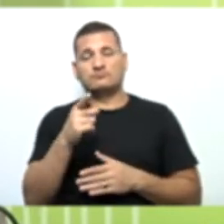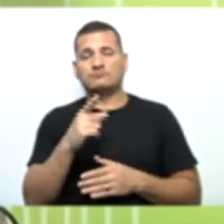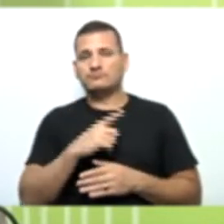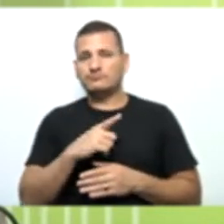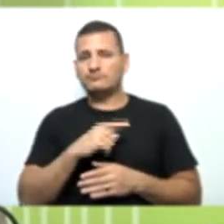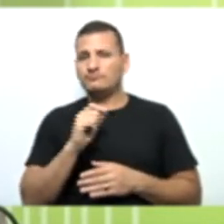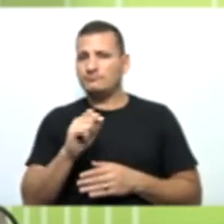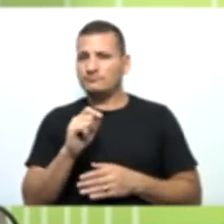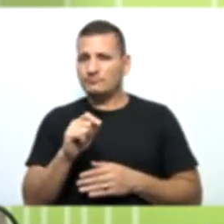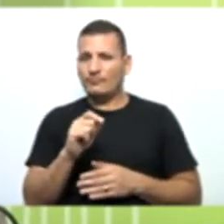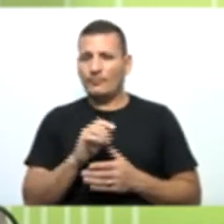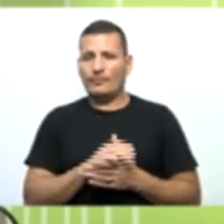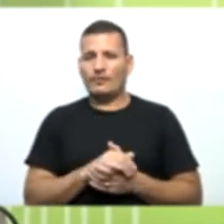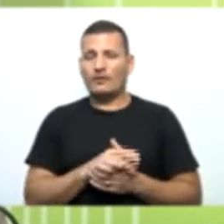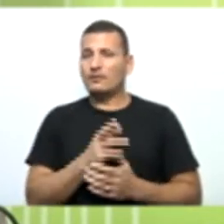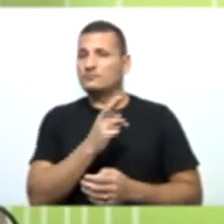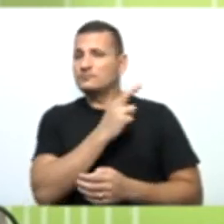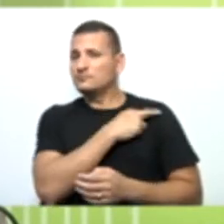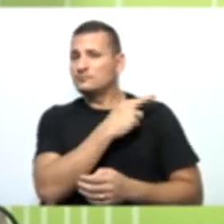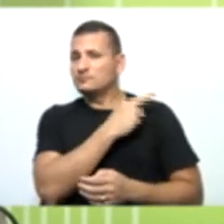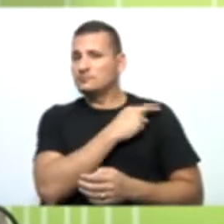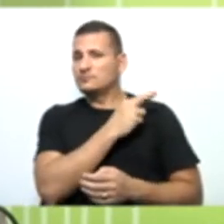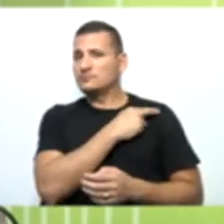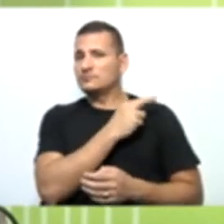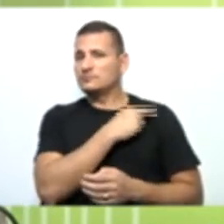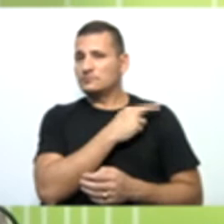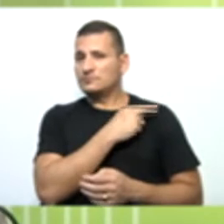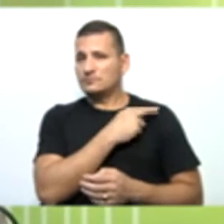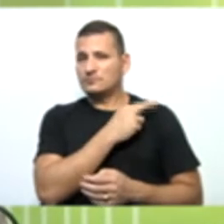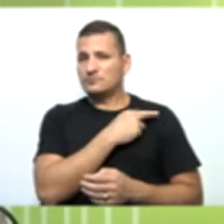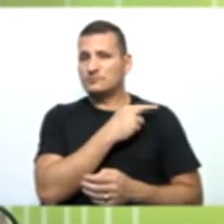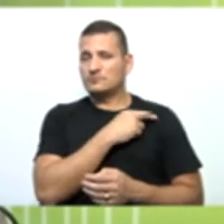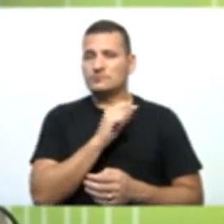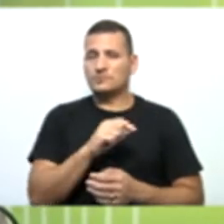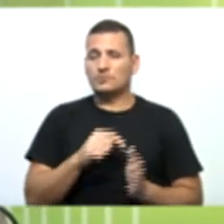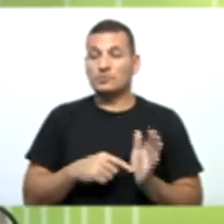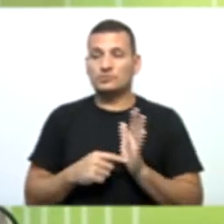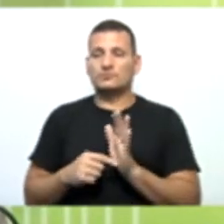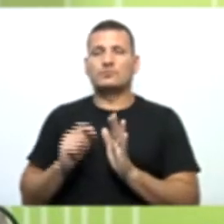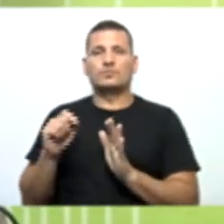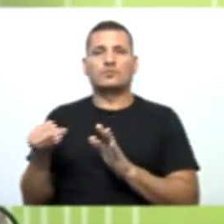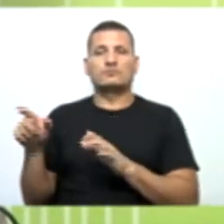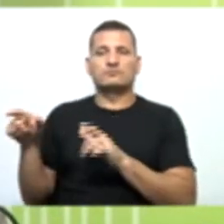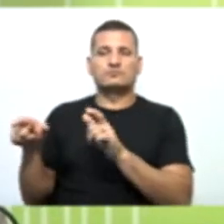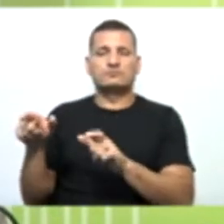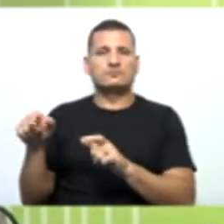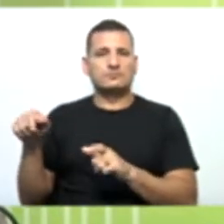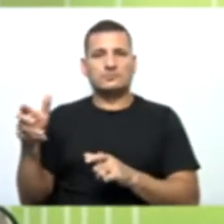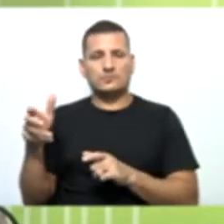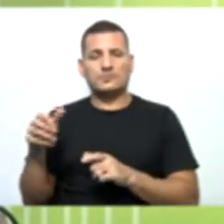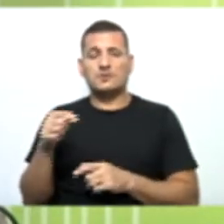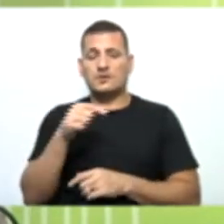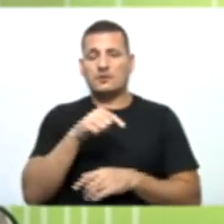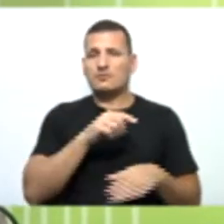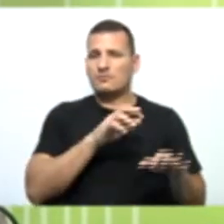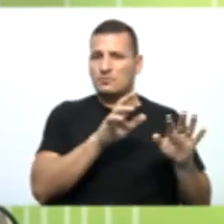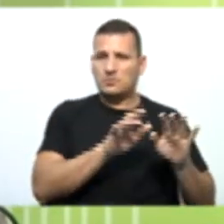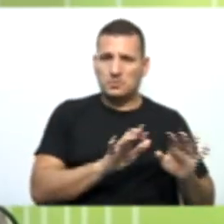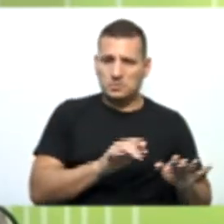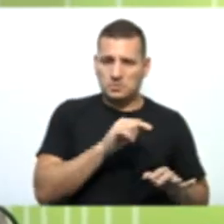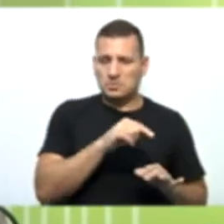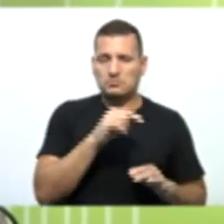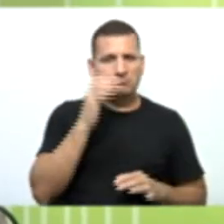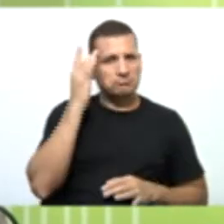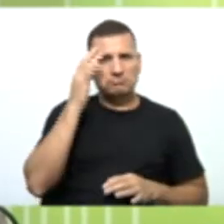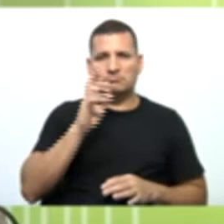né, de trazer o que o seu cliente quer. O programador não vai nem saber quem foi,